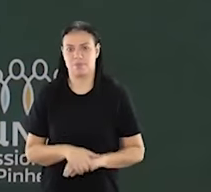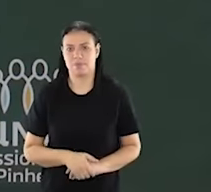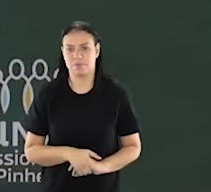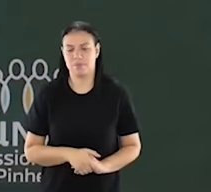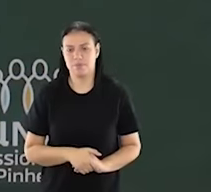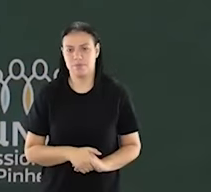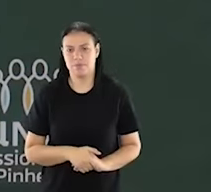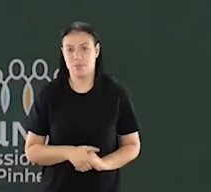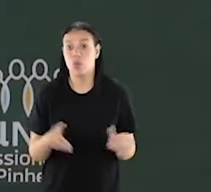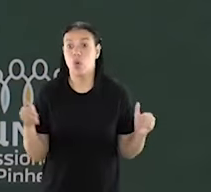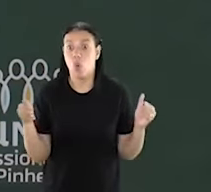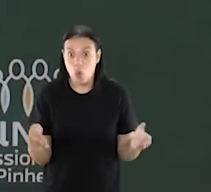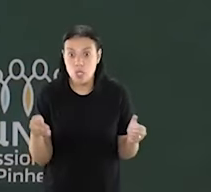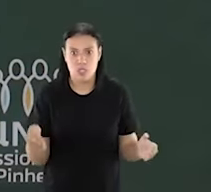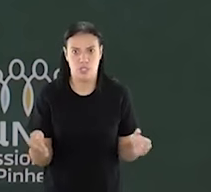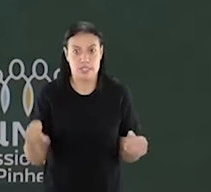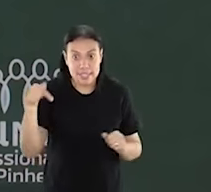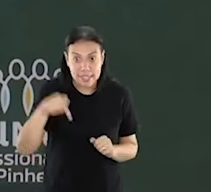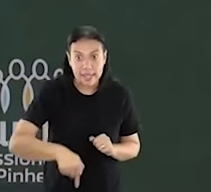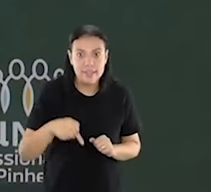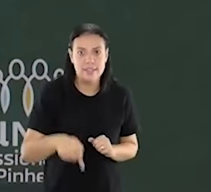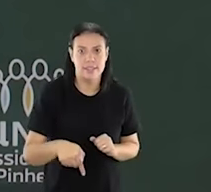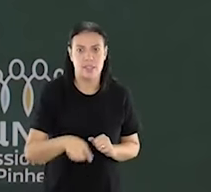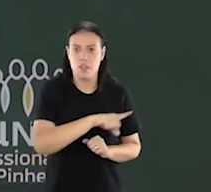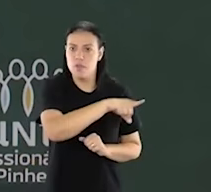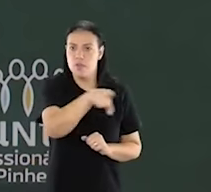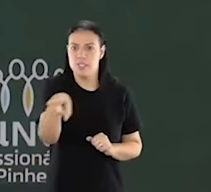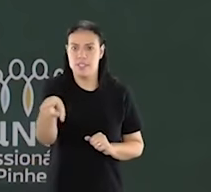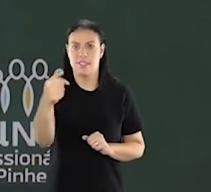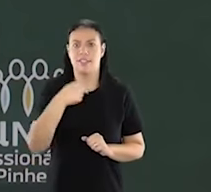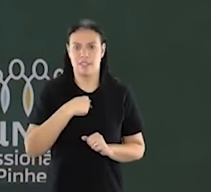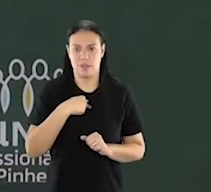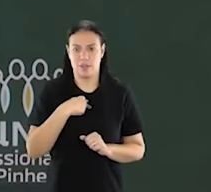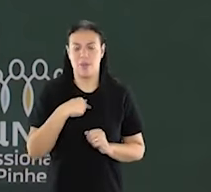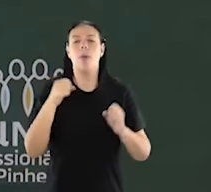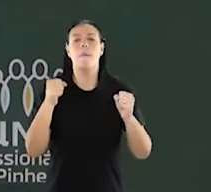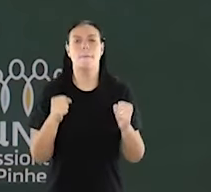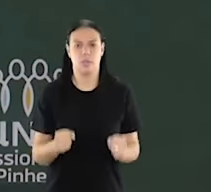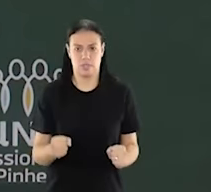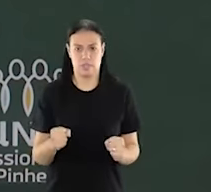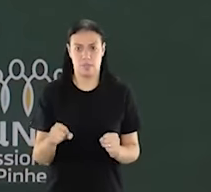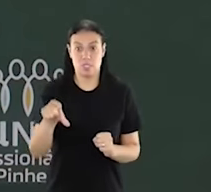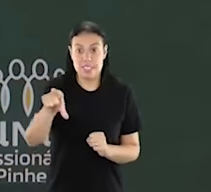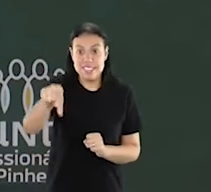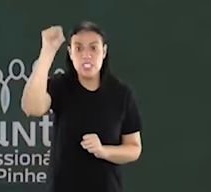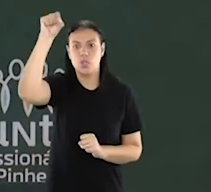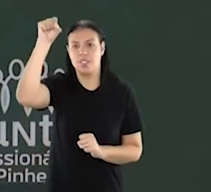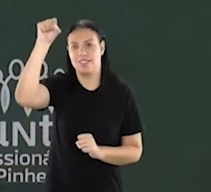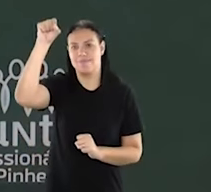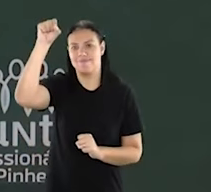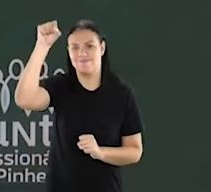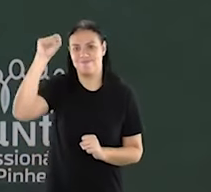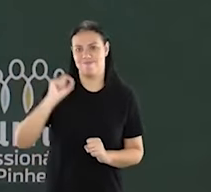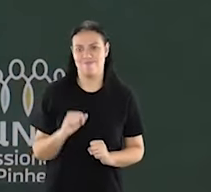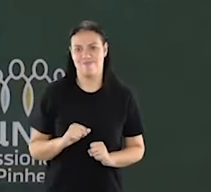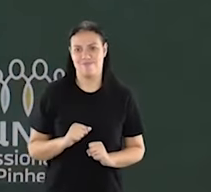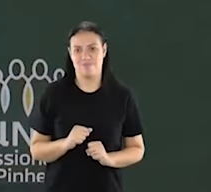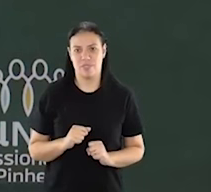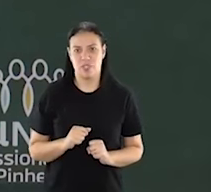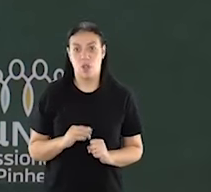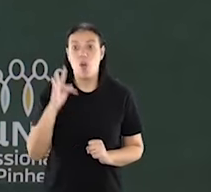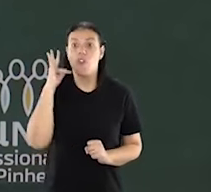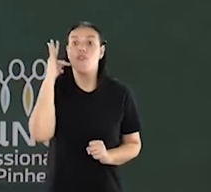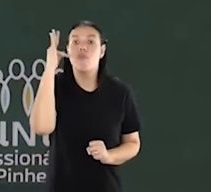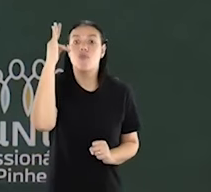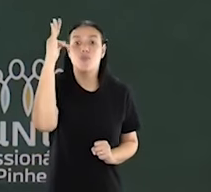Agora, hoje, aqui, você e eu podemos tomar decisões que vão atingir